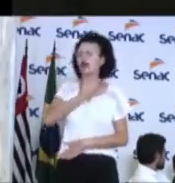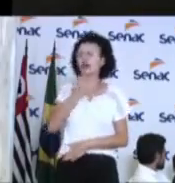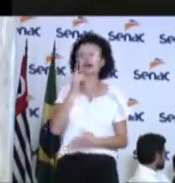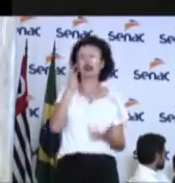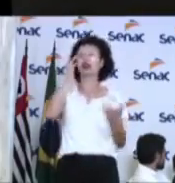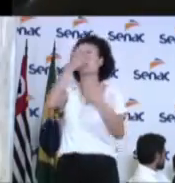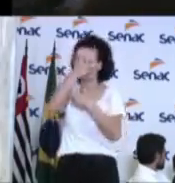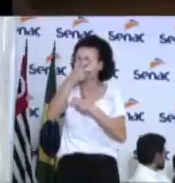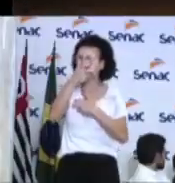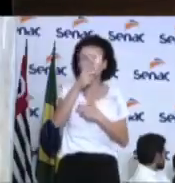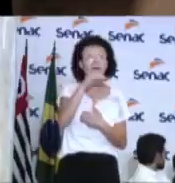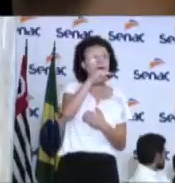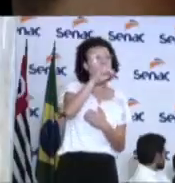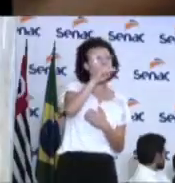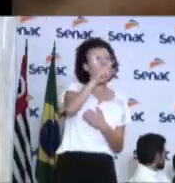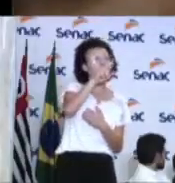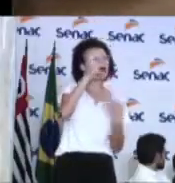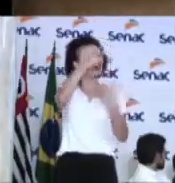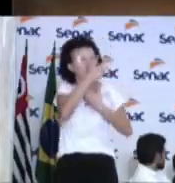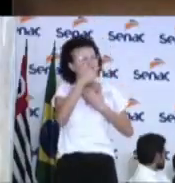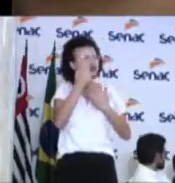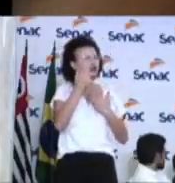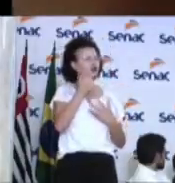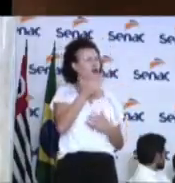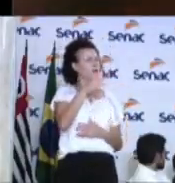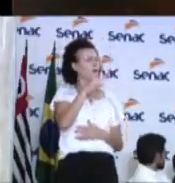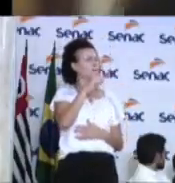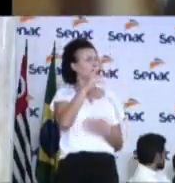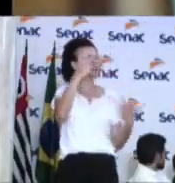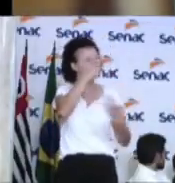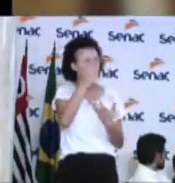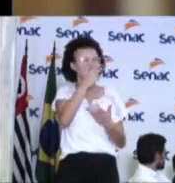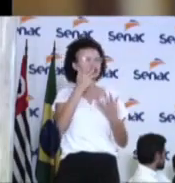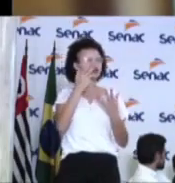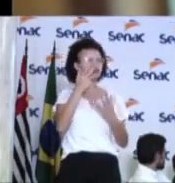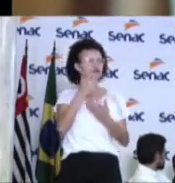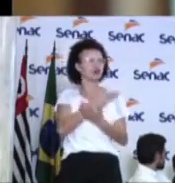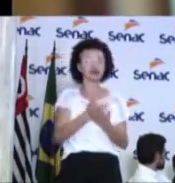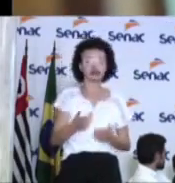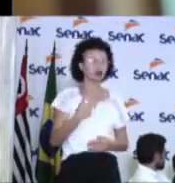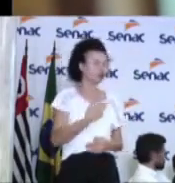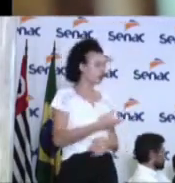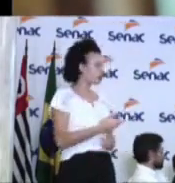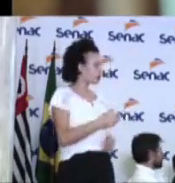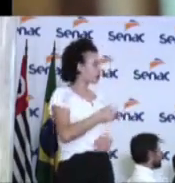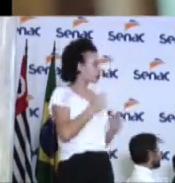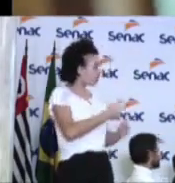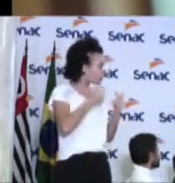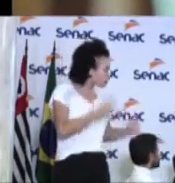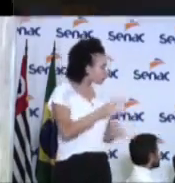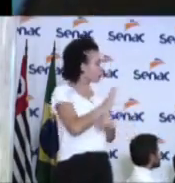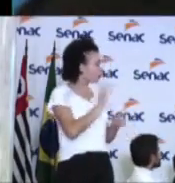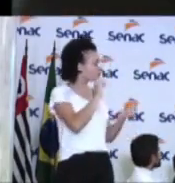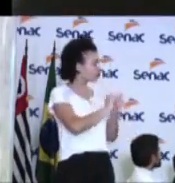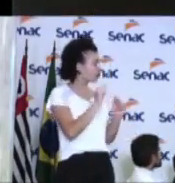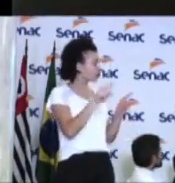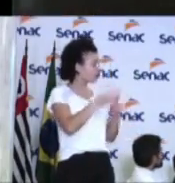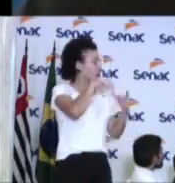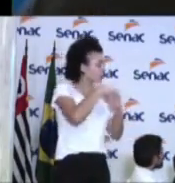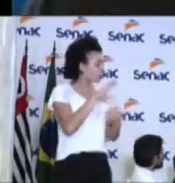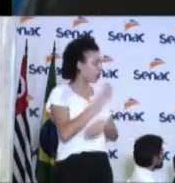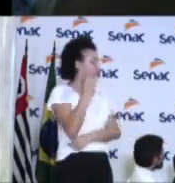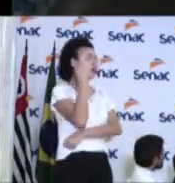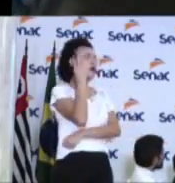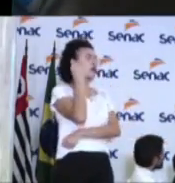Mau-Morado. Mauro-Morado. Mas eu falei, pô, Mauro-Morado é grande, acho que não vai pegar. Eu vou ter que aguentar o curso e agora aguentar também você dentro do curso